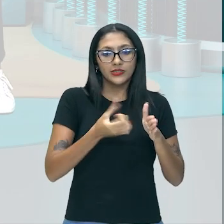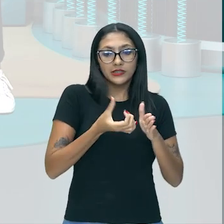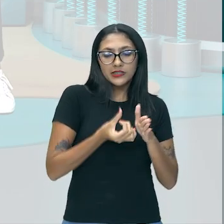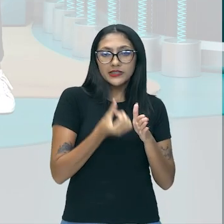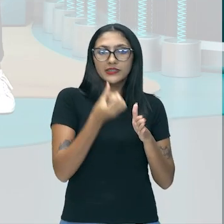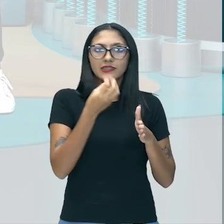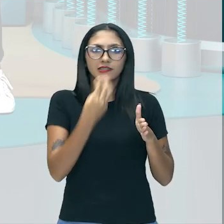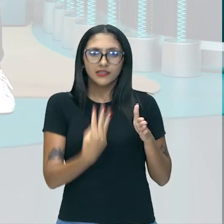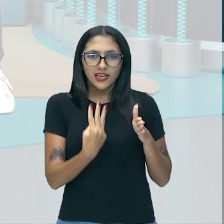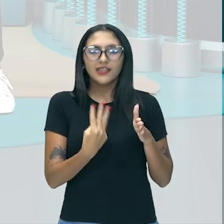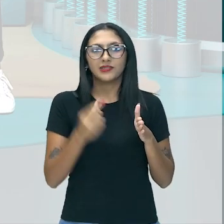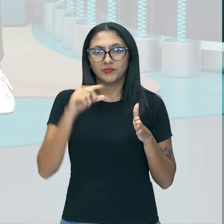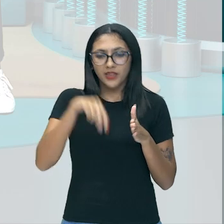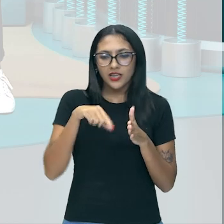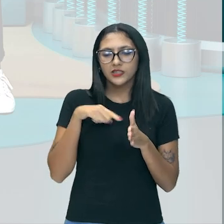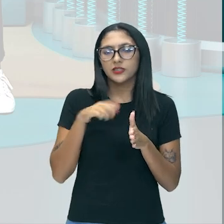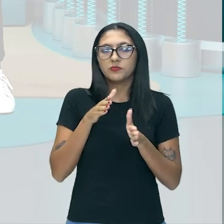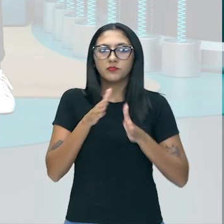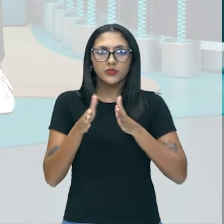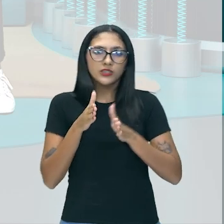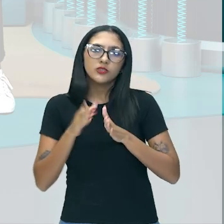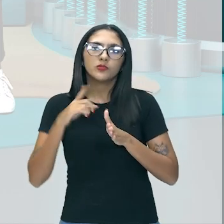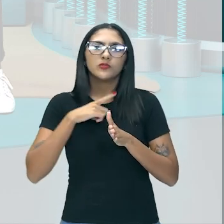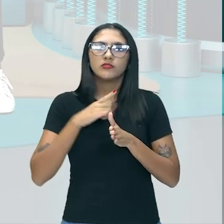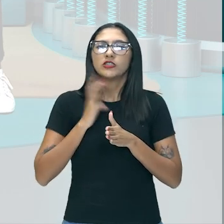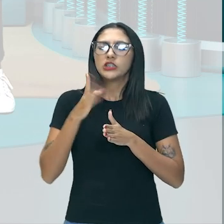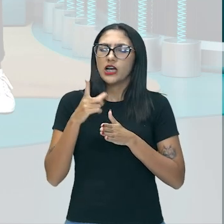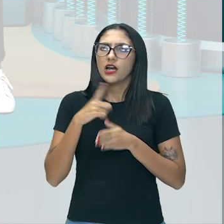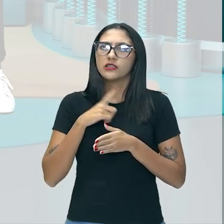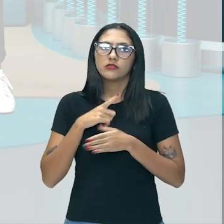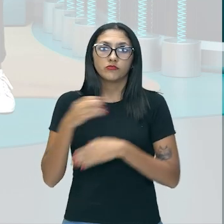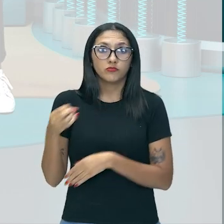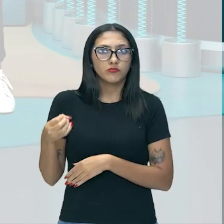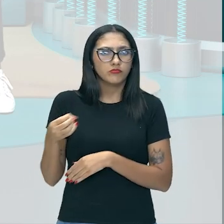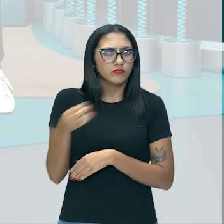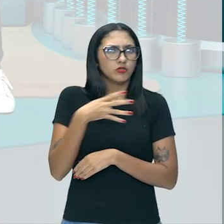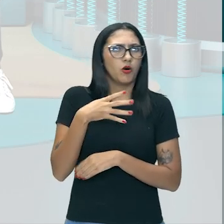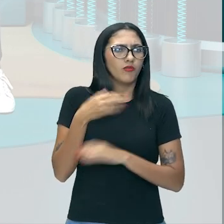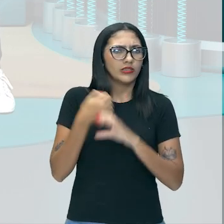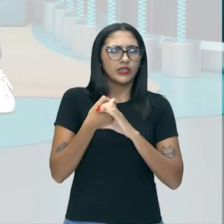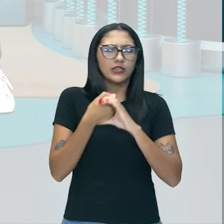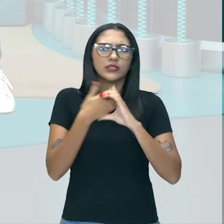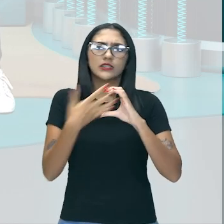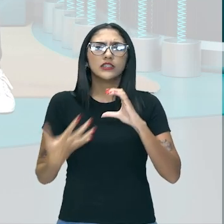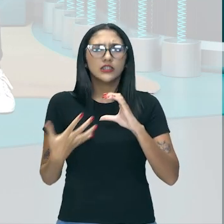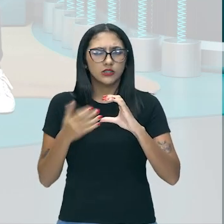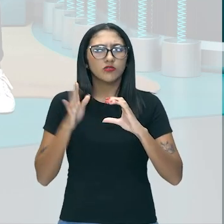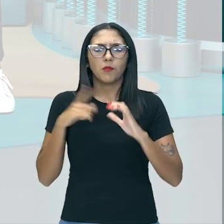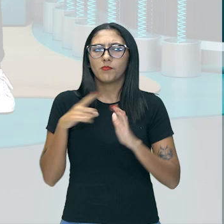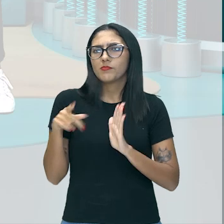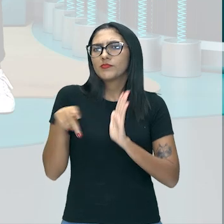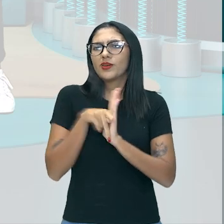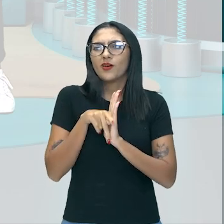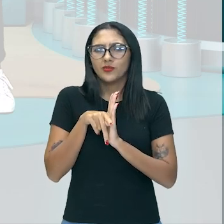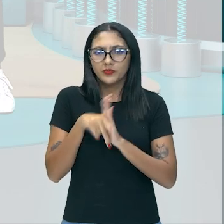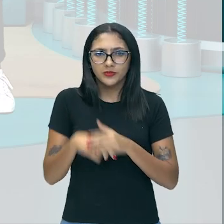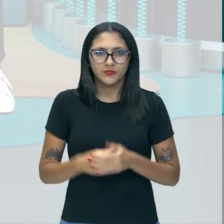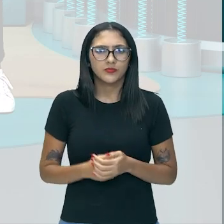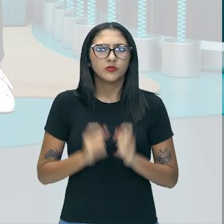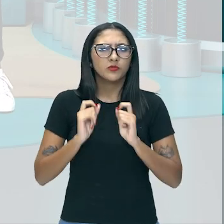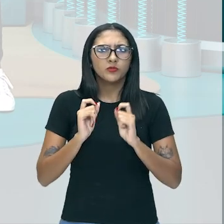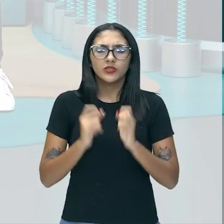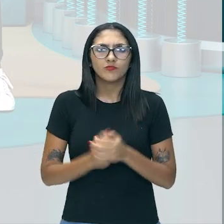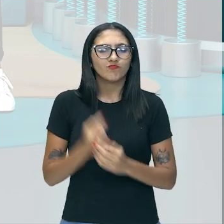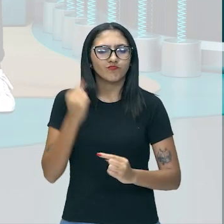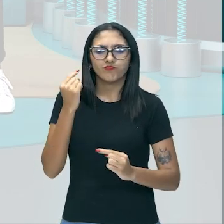Lá em 1863, ele já ganhou uma nova identidade, uma identidade própria, após a proibição do uso